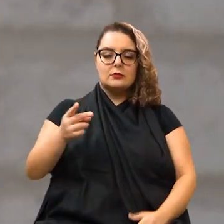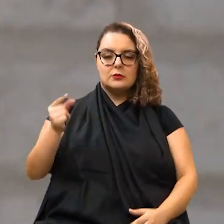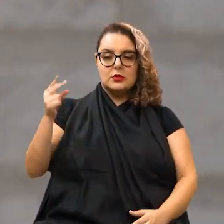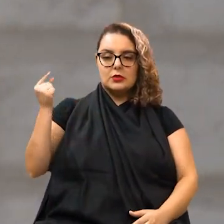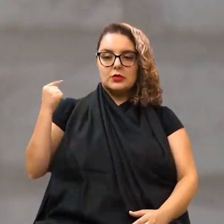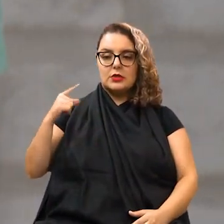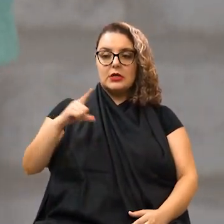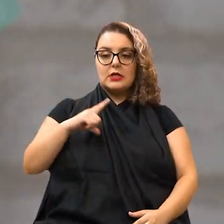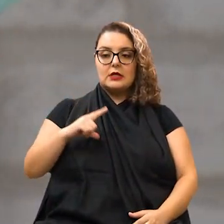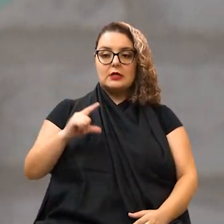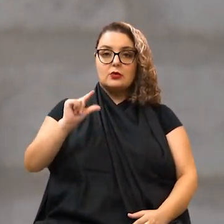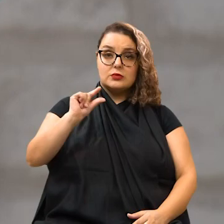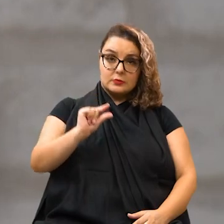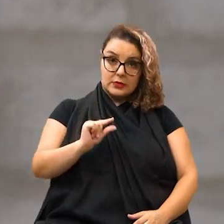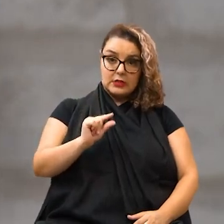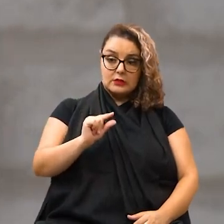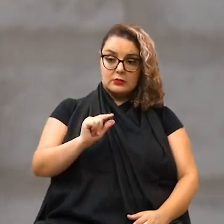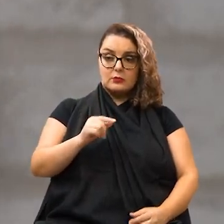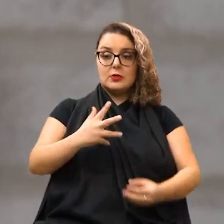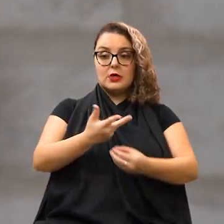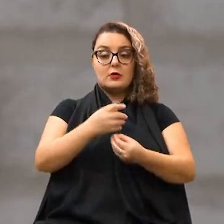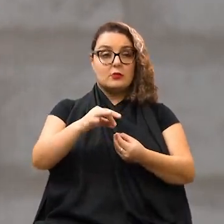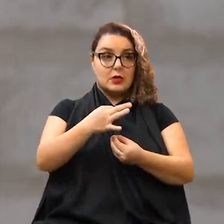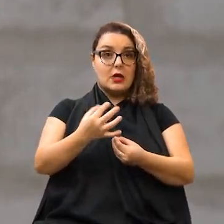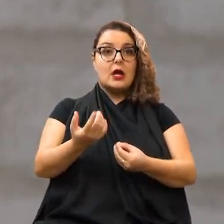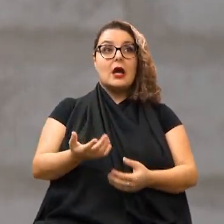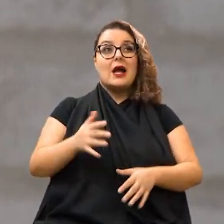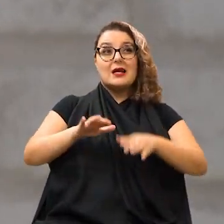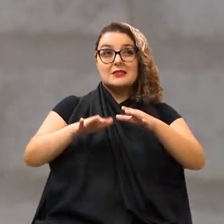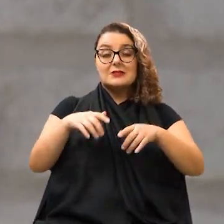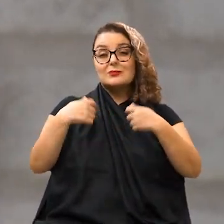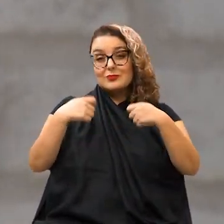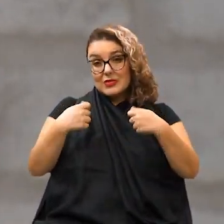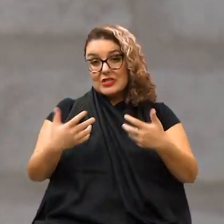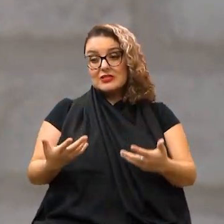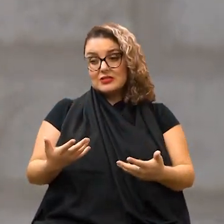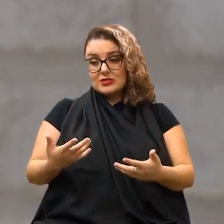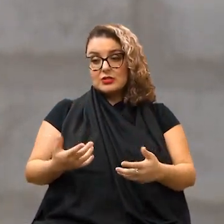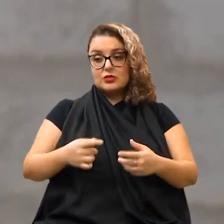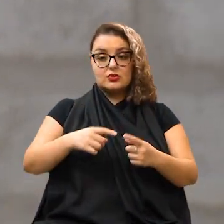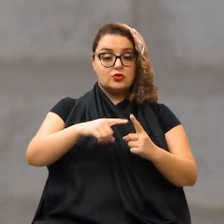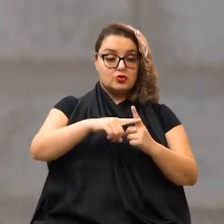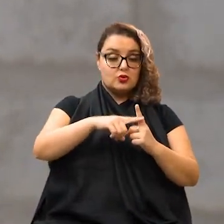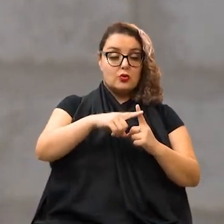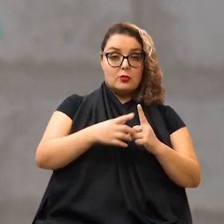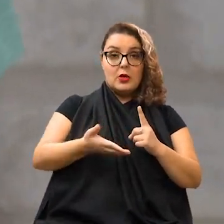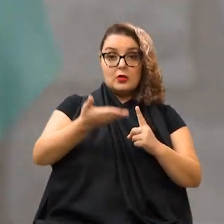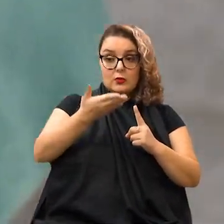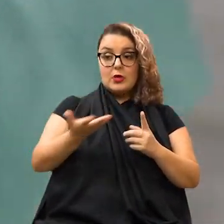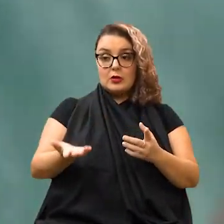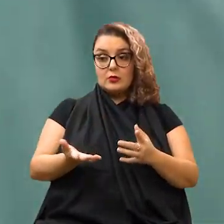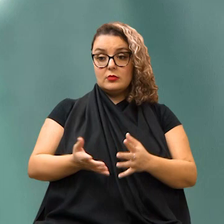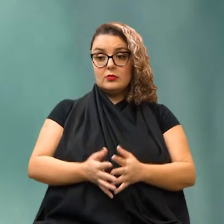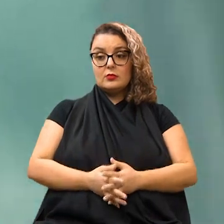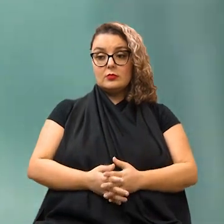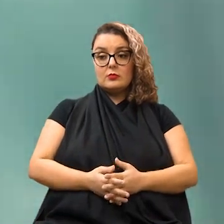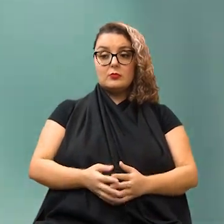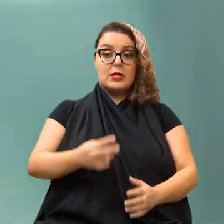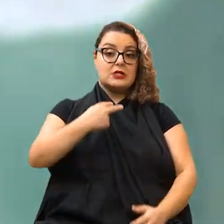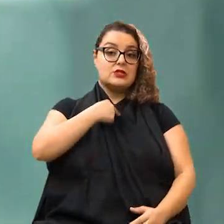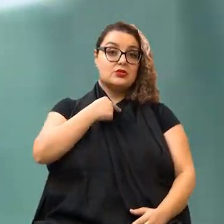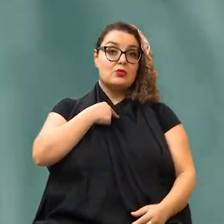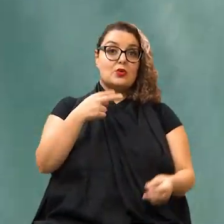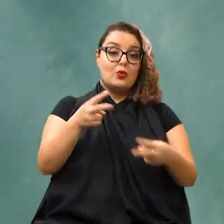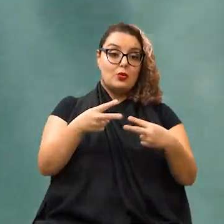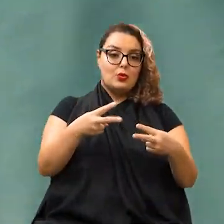já tem um tempo assim, existem os mini sopradores para artesanato. Existem algumas técnicas que a gente precisa de uma temperatura alta, elevada, mas a